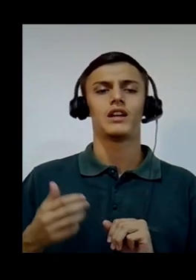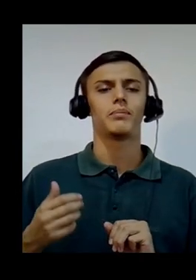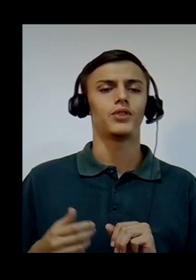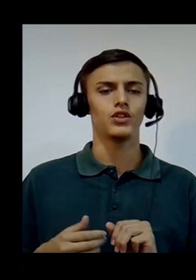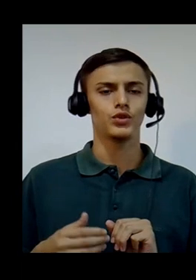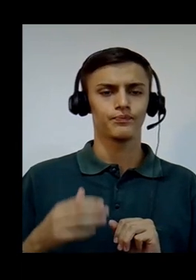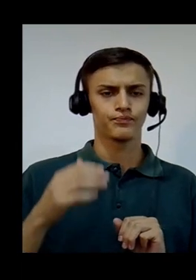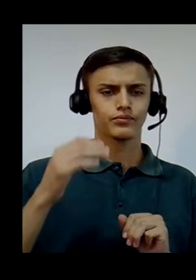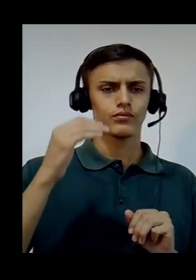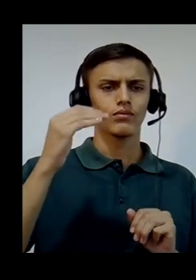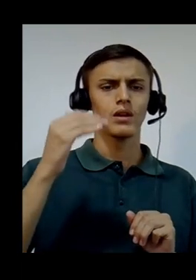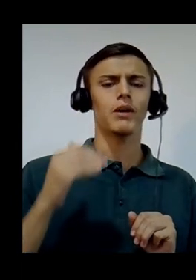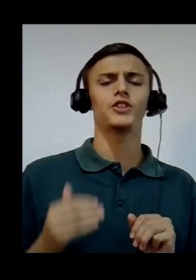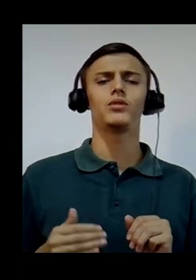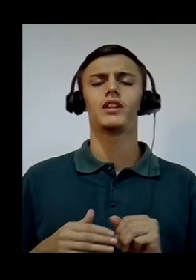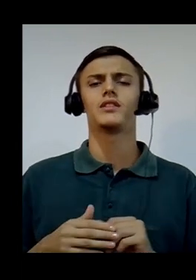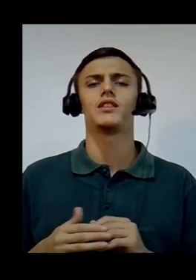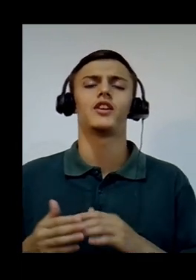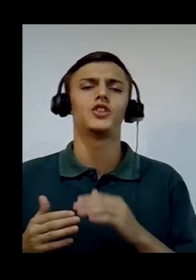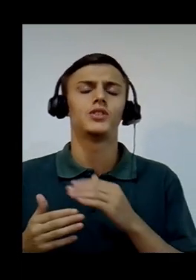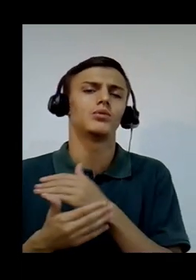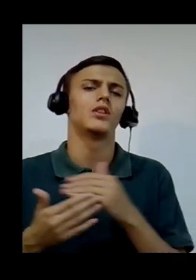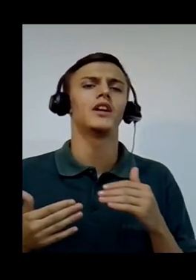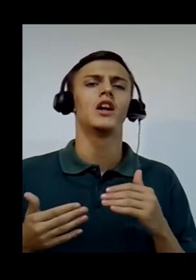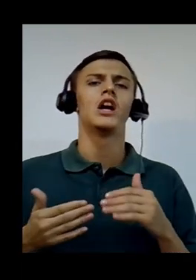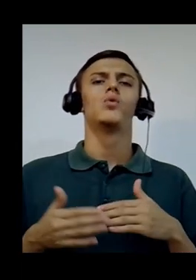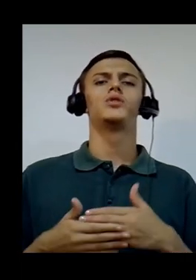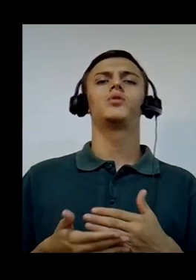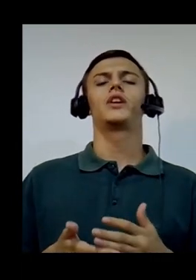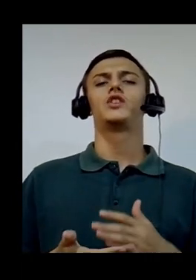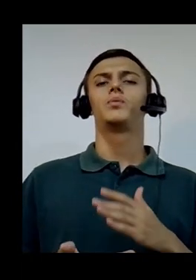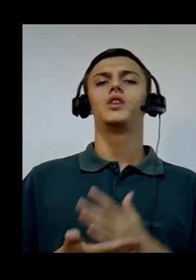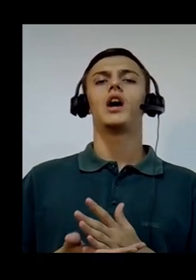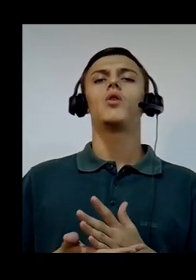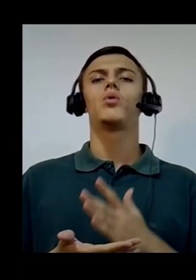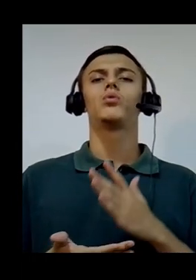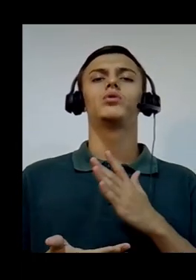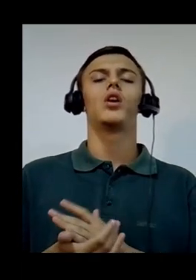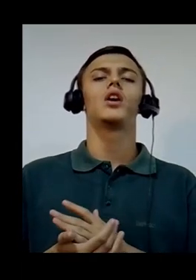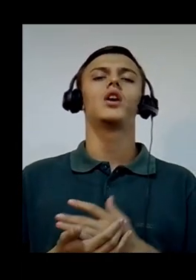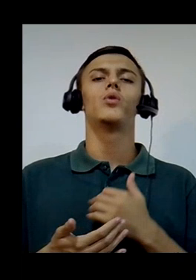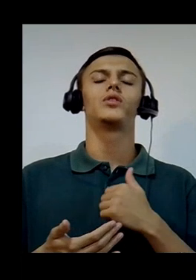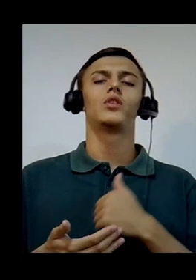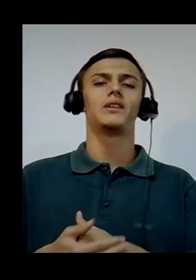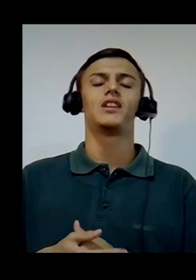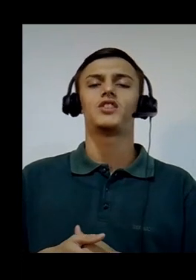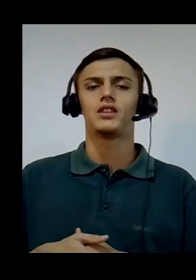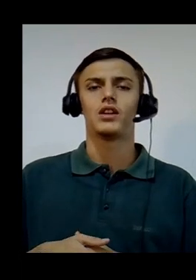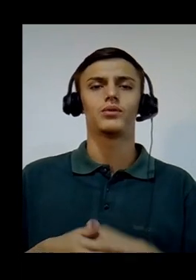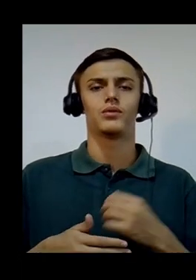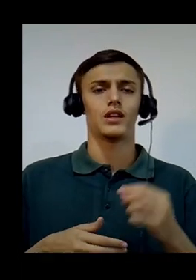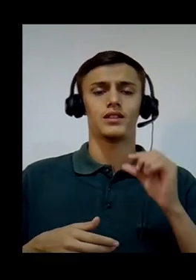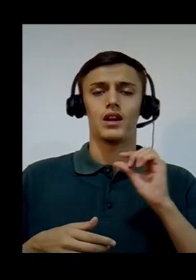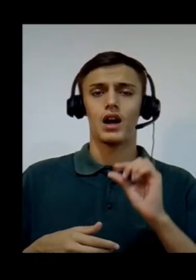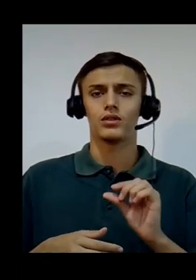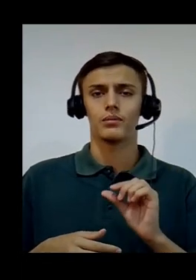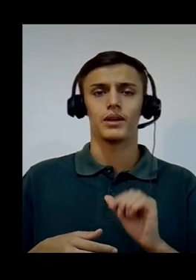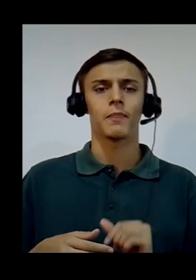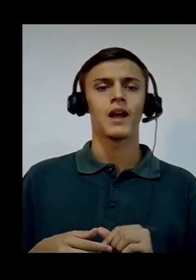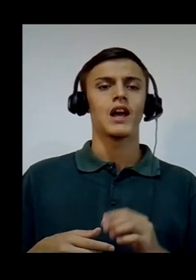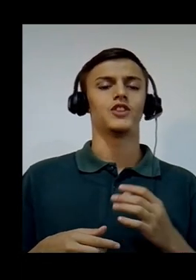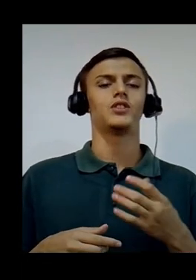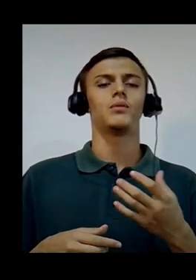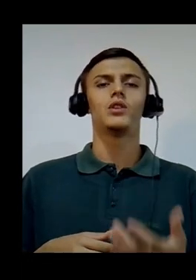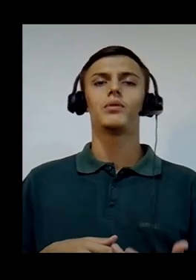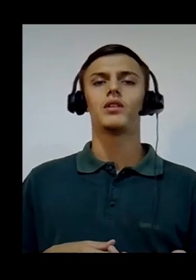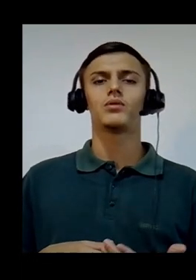regras de celular ali pra frente. Parte de tolerância zero, a gente não tolera o uso de qualquer tipo de álcool, droga ou entorpecente aqui dentro, né, cigarro